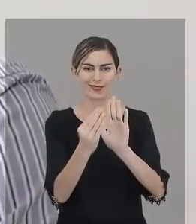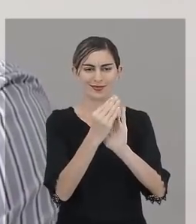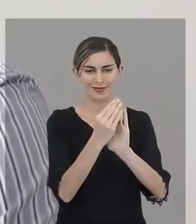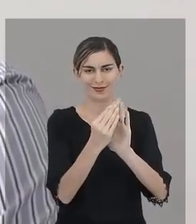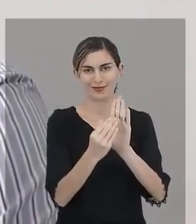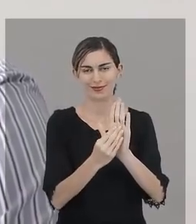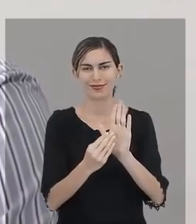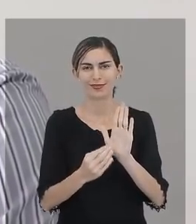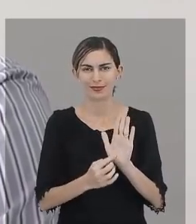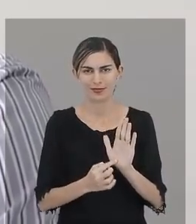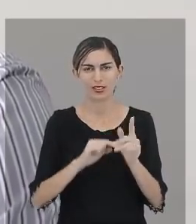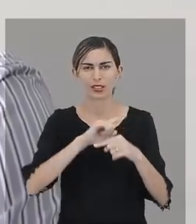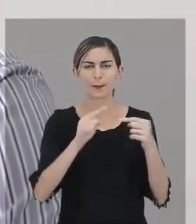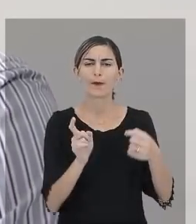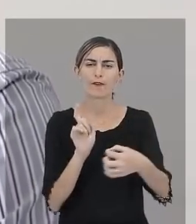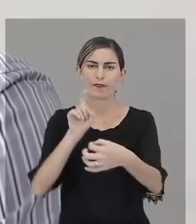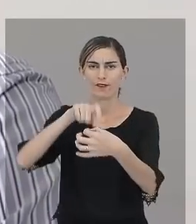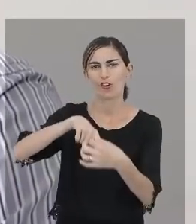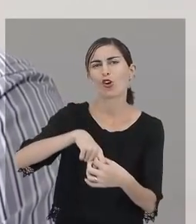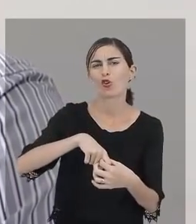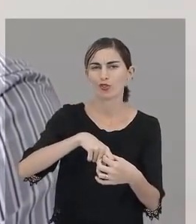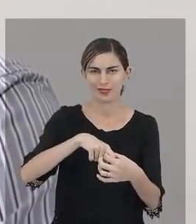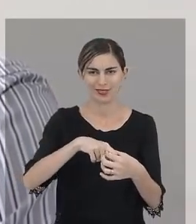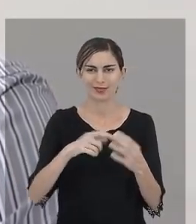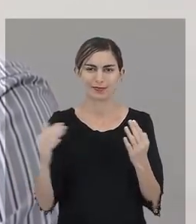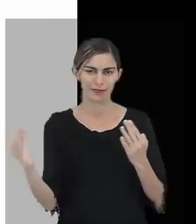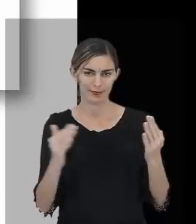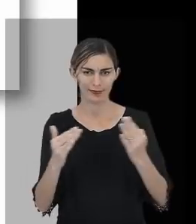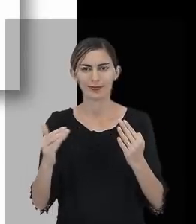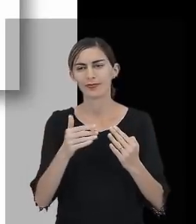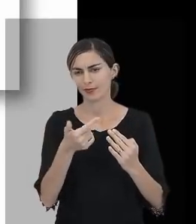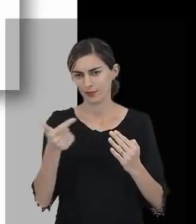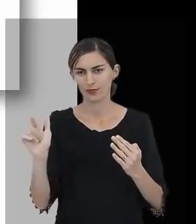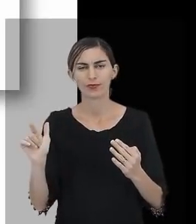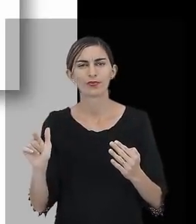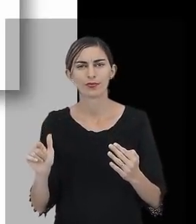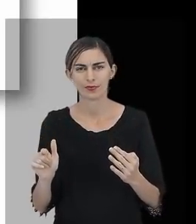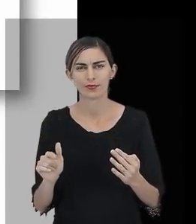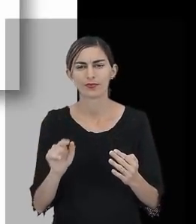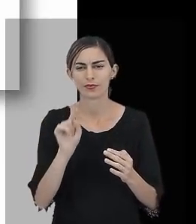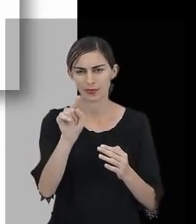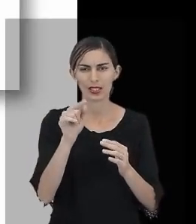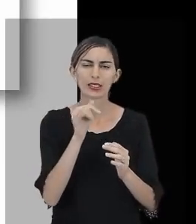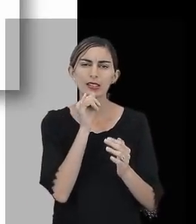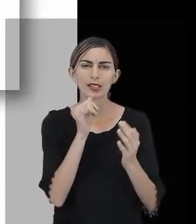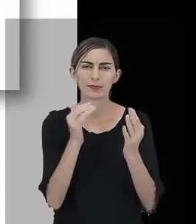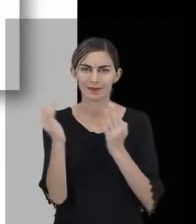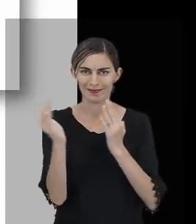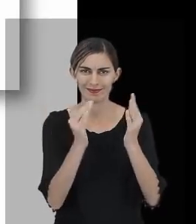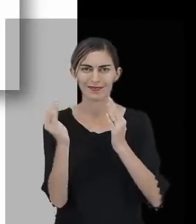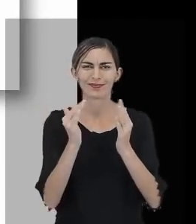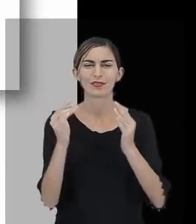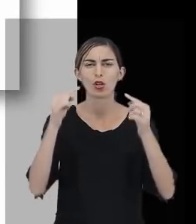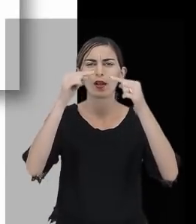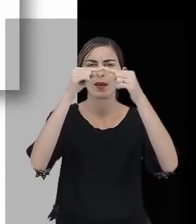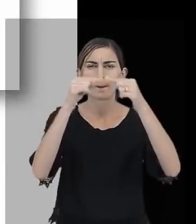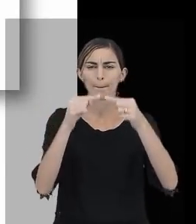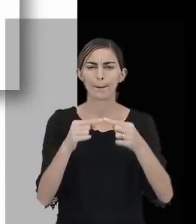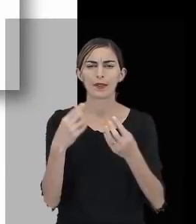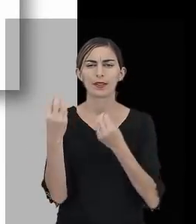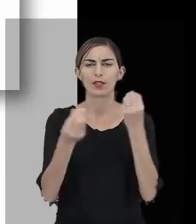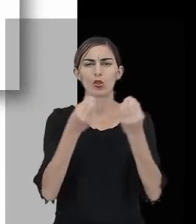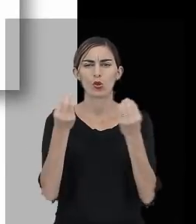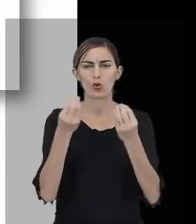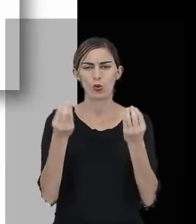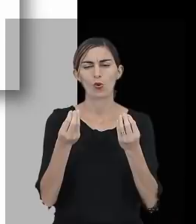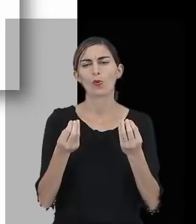num elemento, e você pode colocar um elemento relativo ao outro, certo? Aí aqui tem um exemplozinho dessa aplicação aqui,